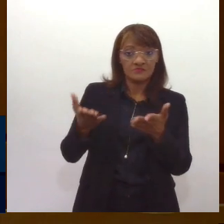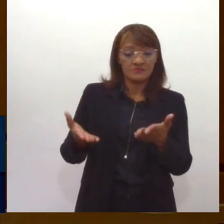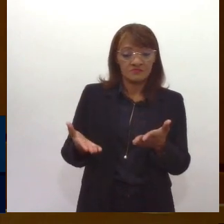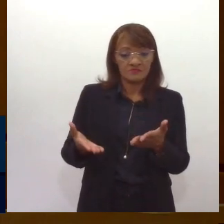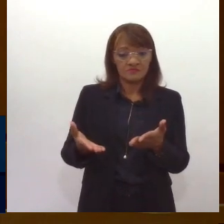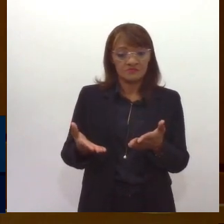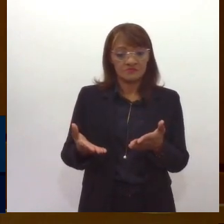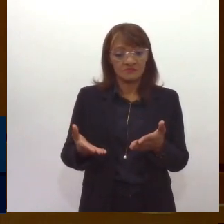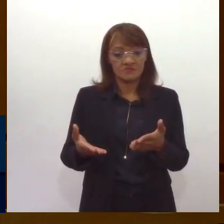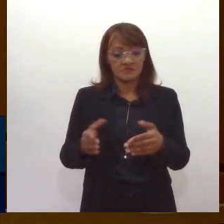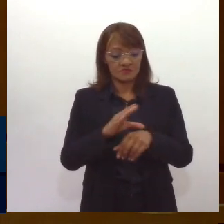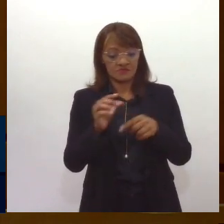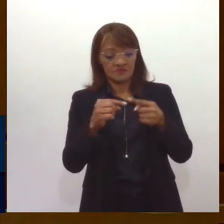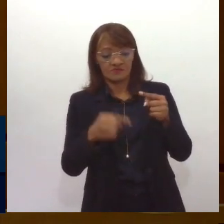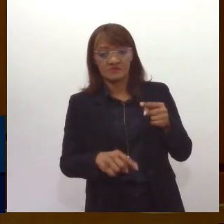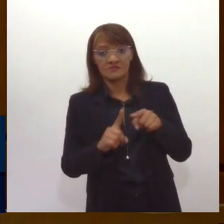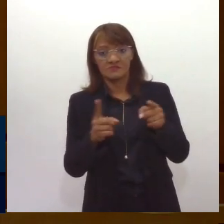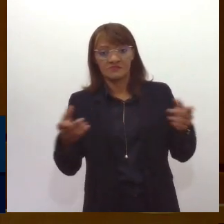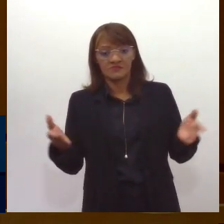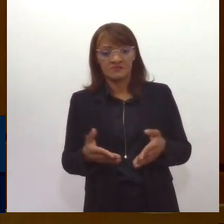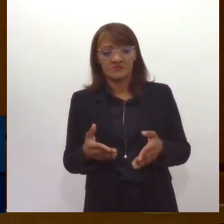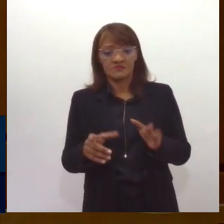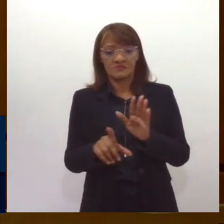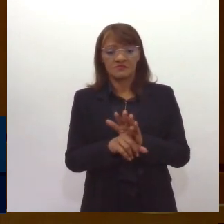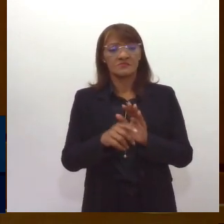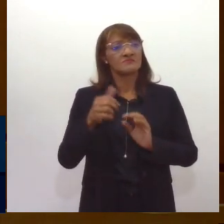uma lei de 1954.